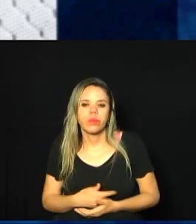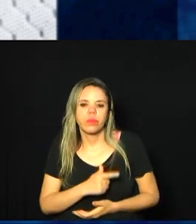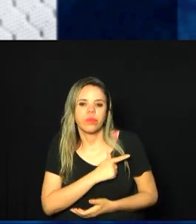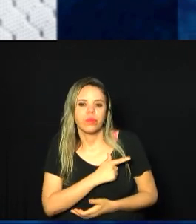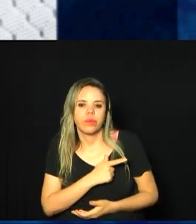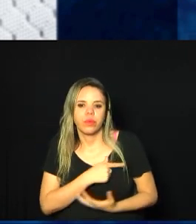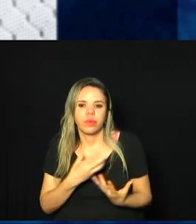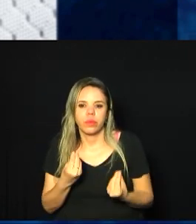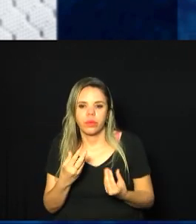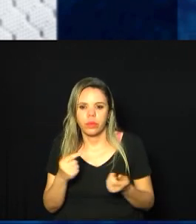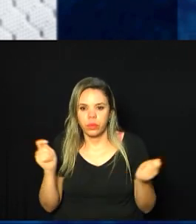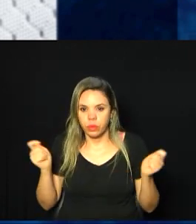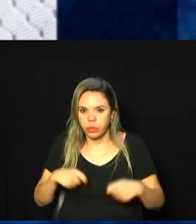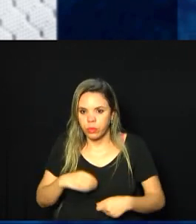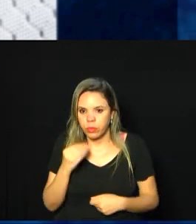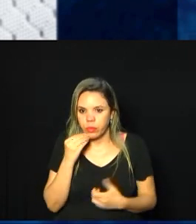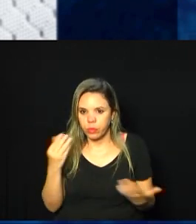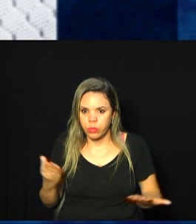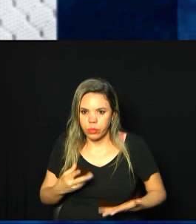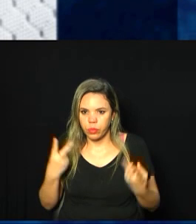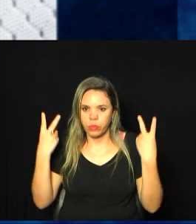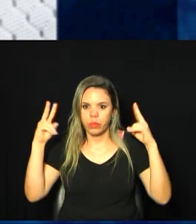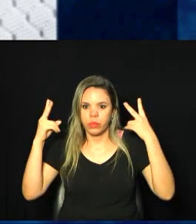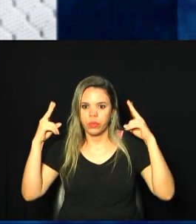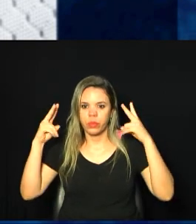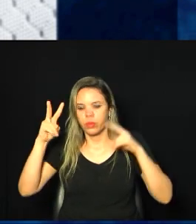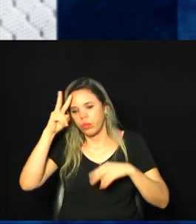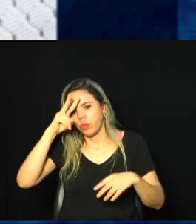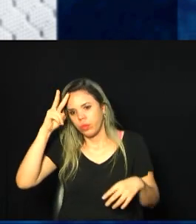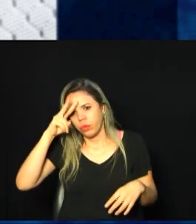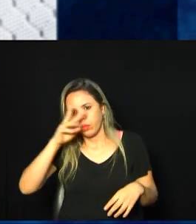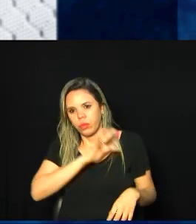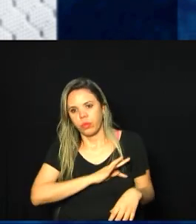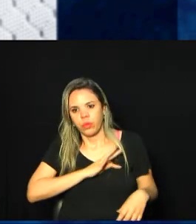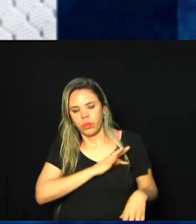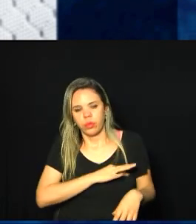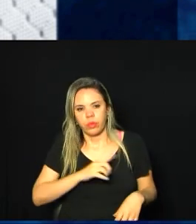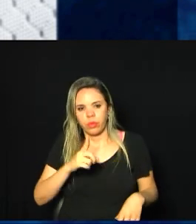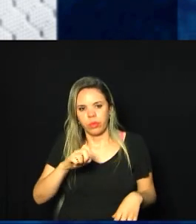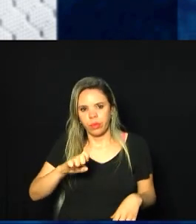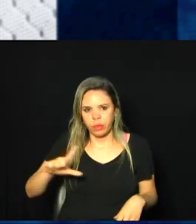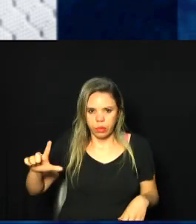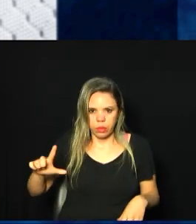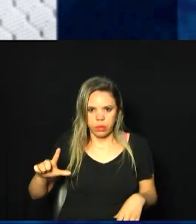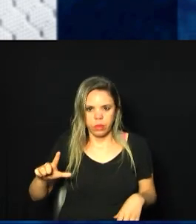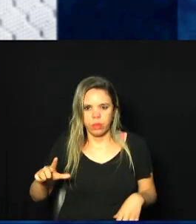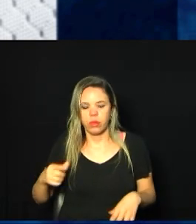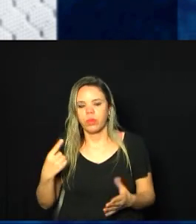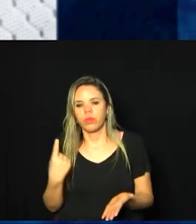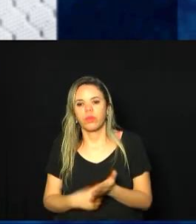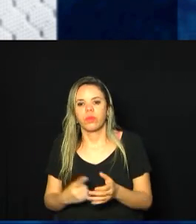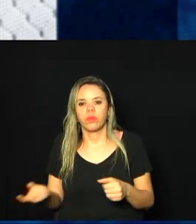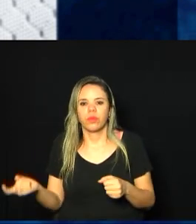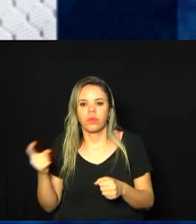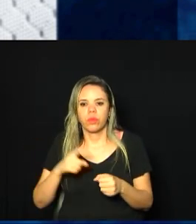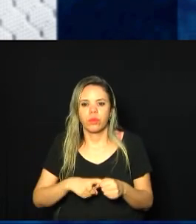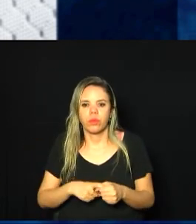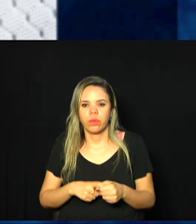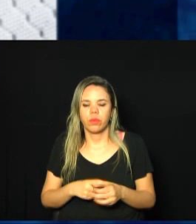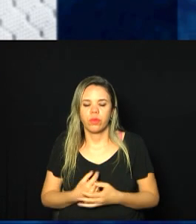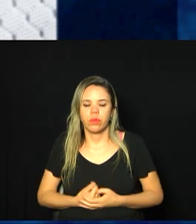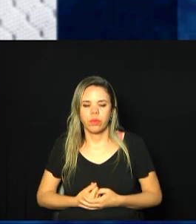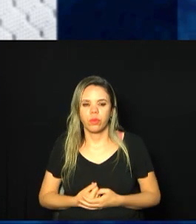com muita possibilidade hoje de vitória. Lembrando que o técnico Daniel Paulista conta com o retorno do